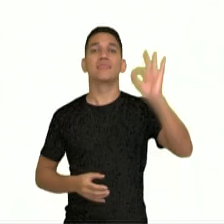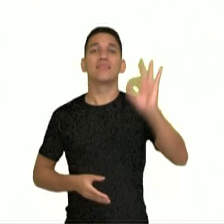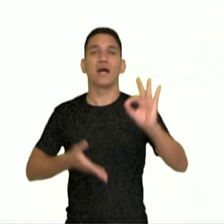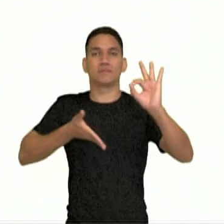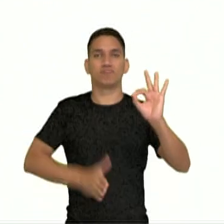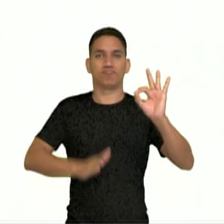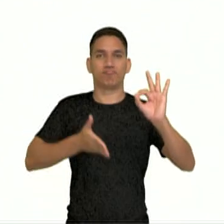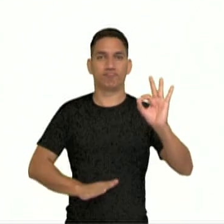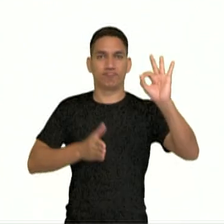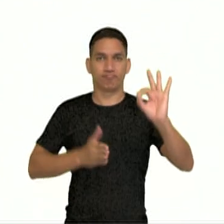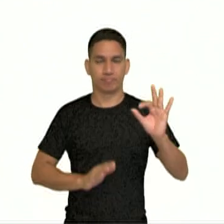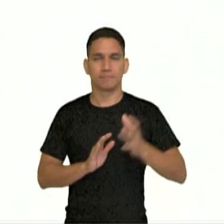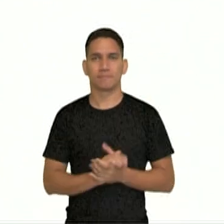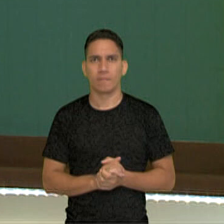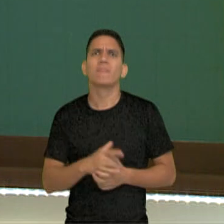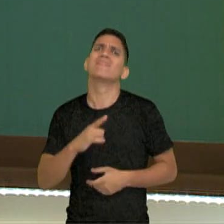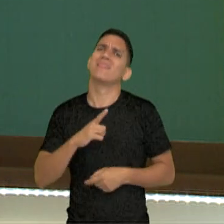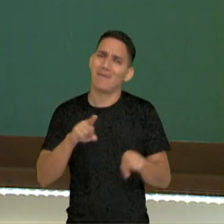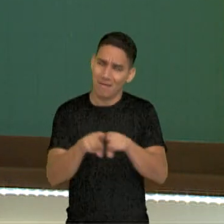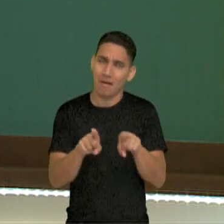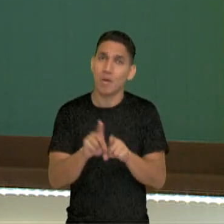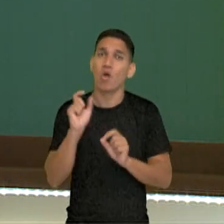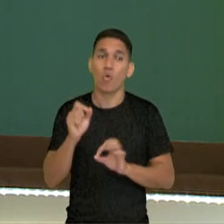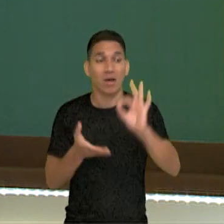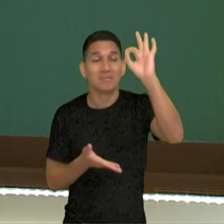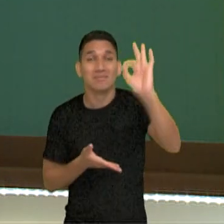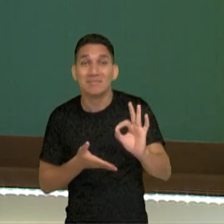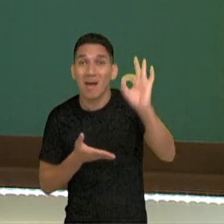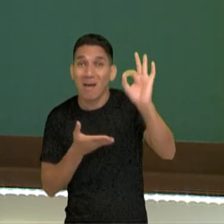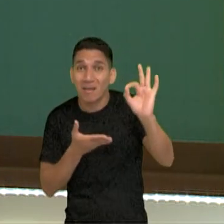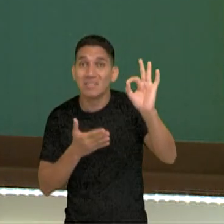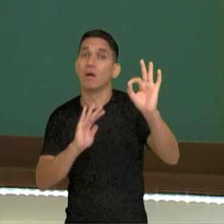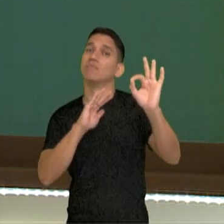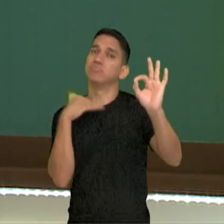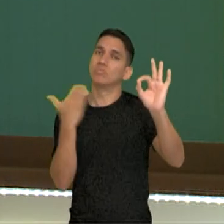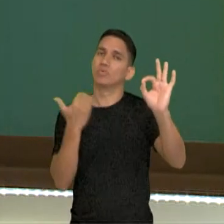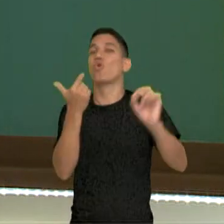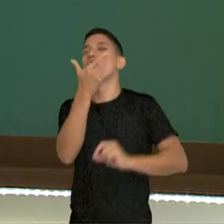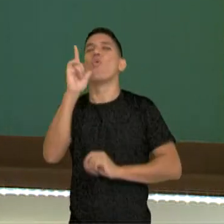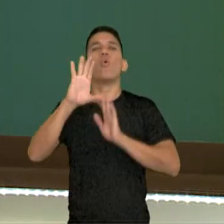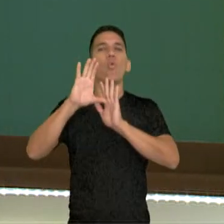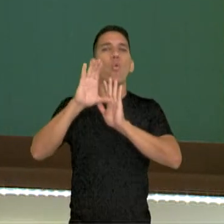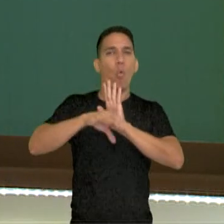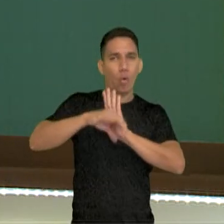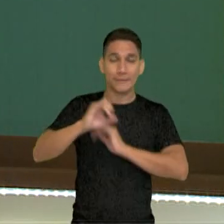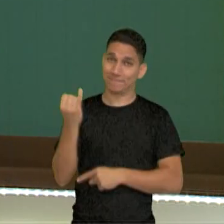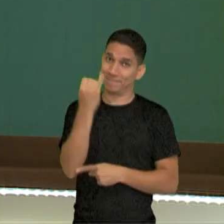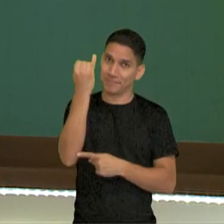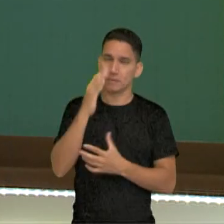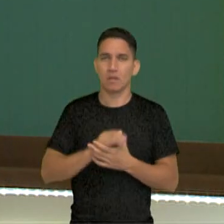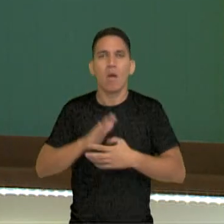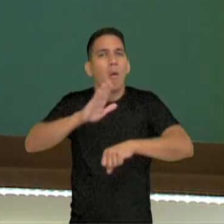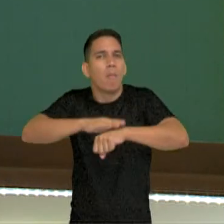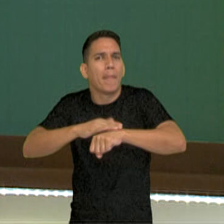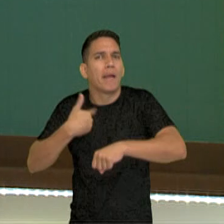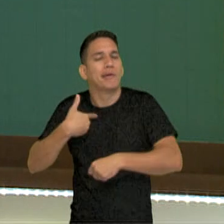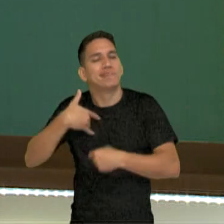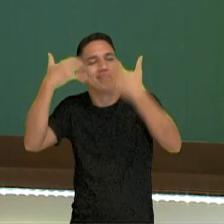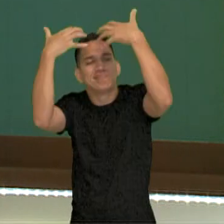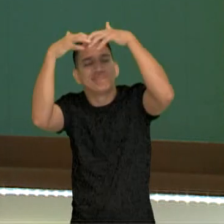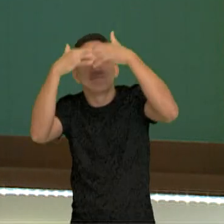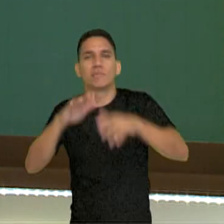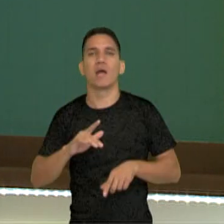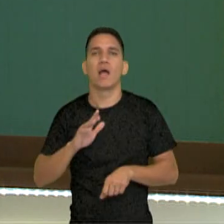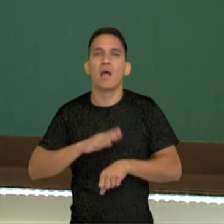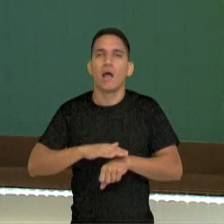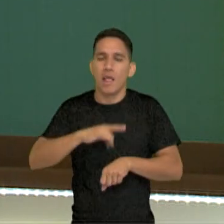natalidade. Tenho a taxa de mortalidade, que é outro conceito importante, e que para eu pensar, por exemplo, no